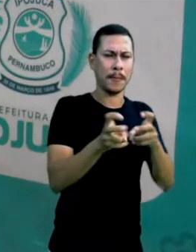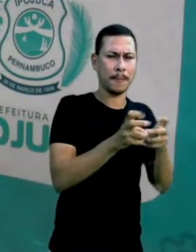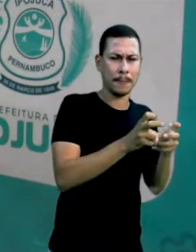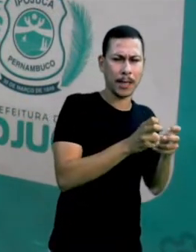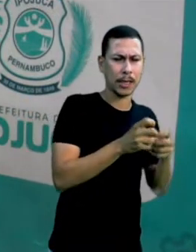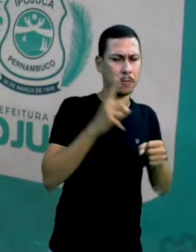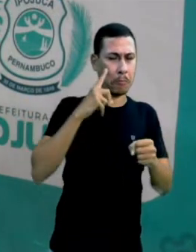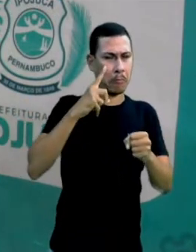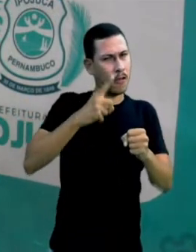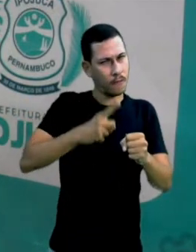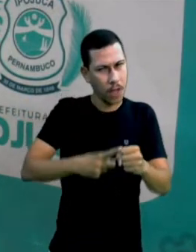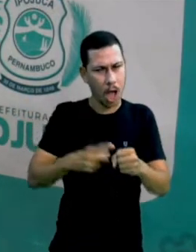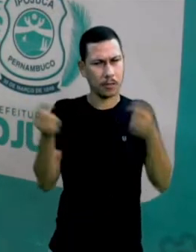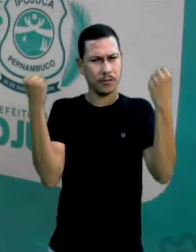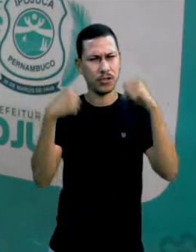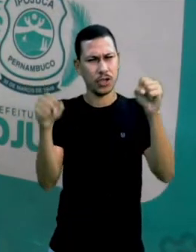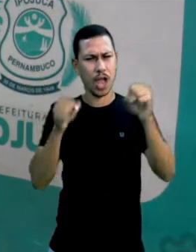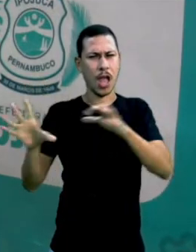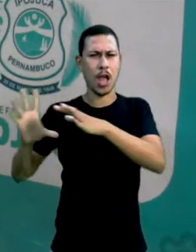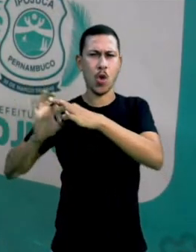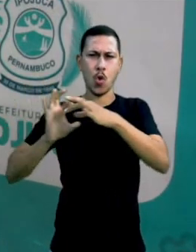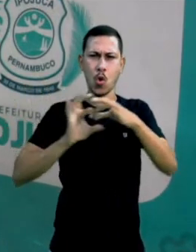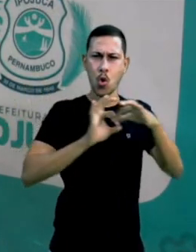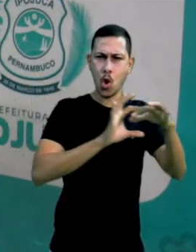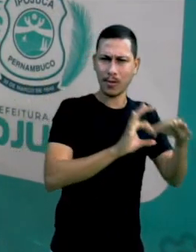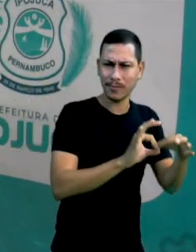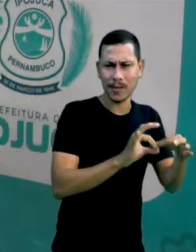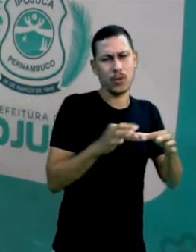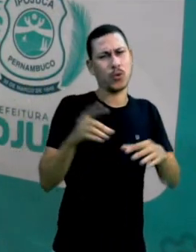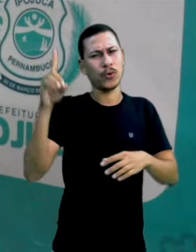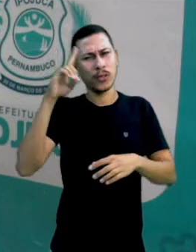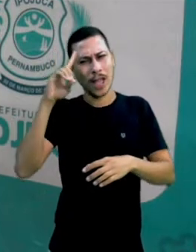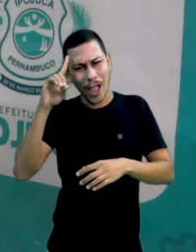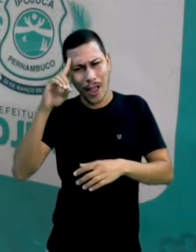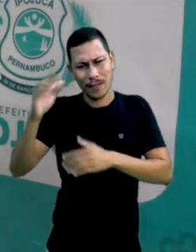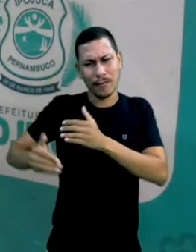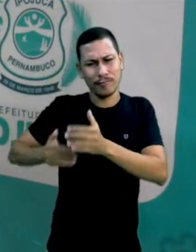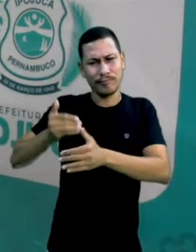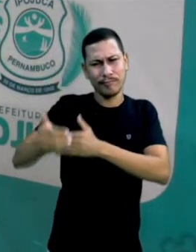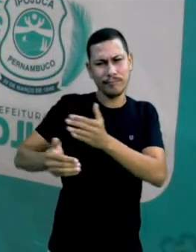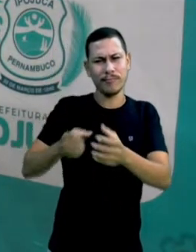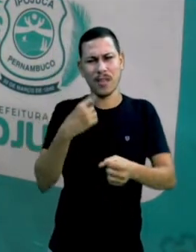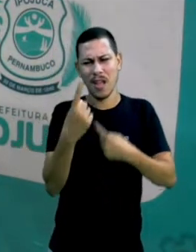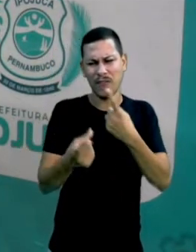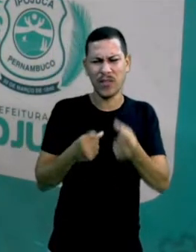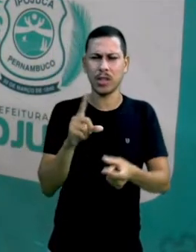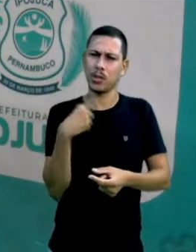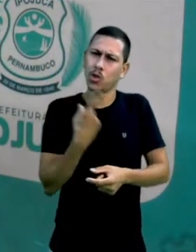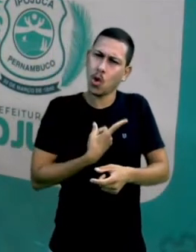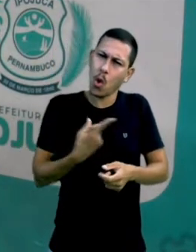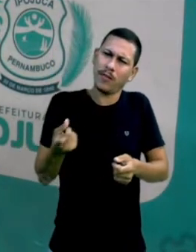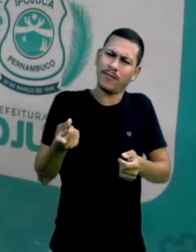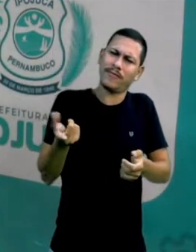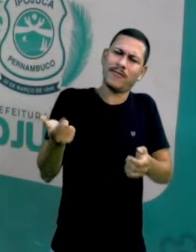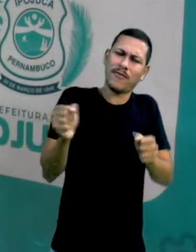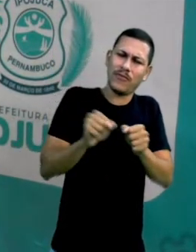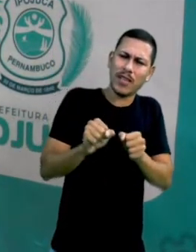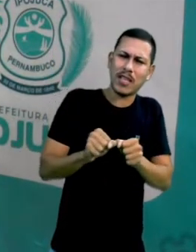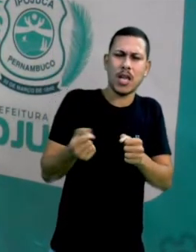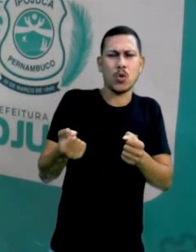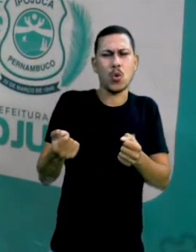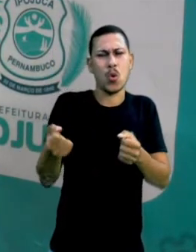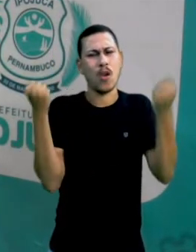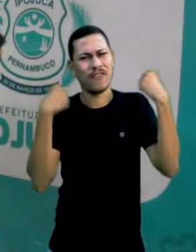a ginástica em diferentes contextos do nosso cotidiano. Então, muitas vezes nós estamos realizando uma atividade e não percebemos